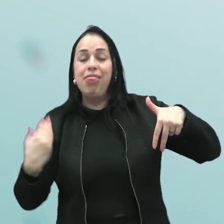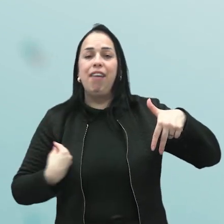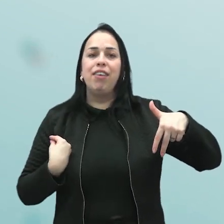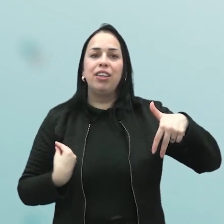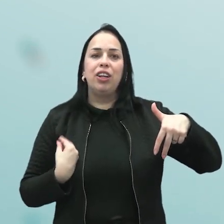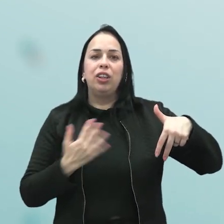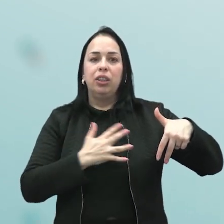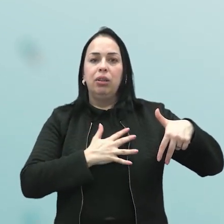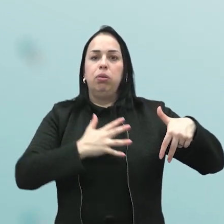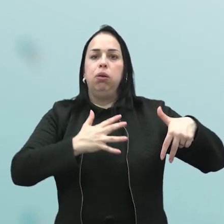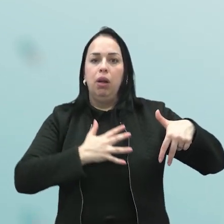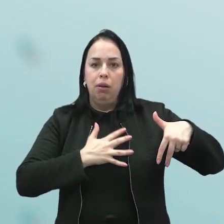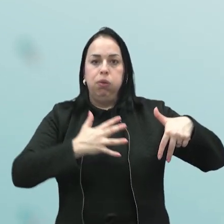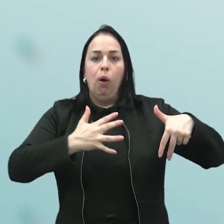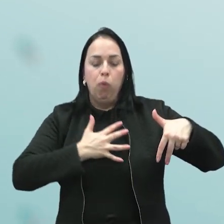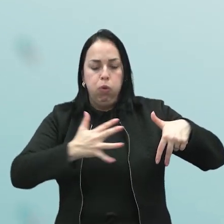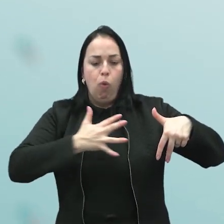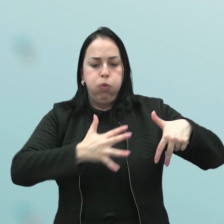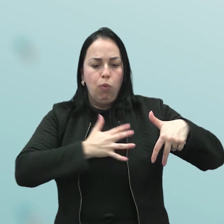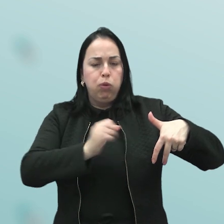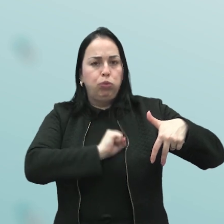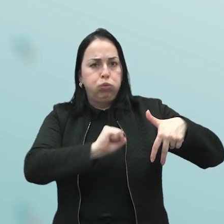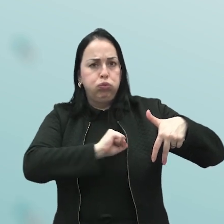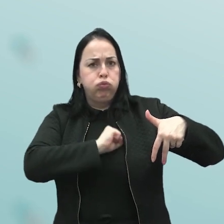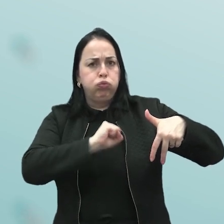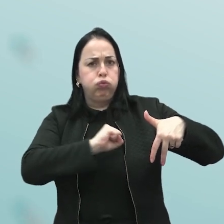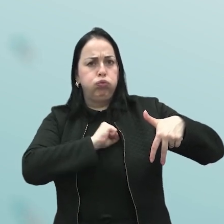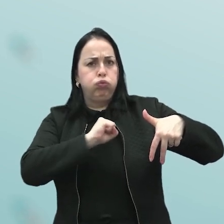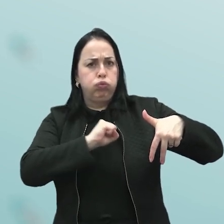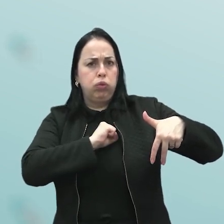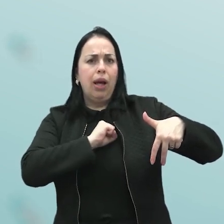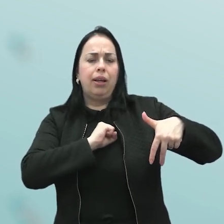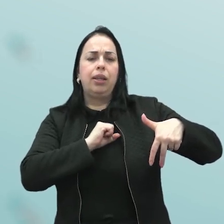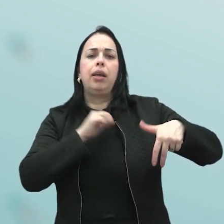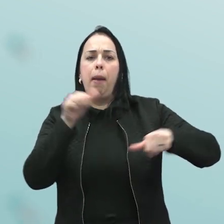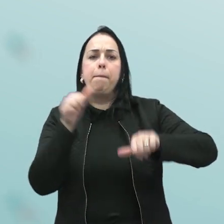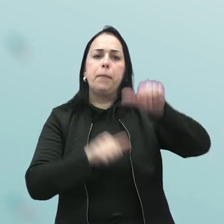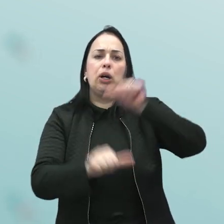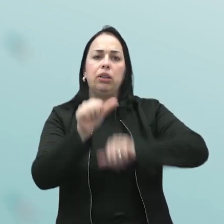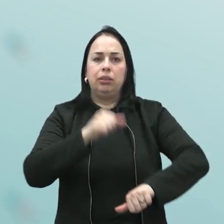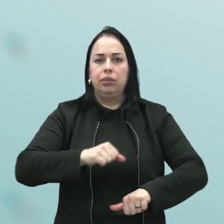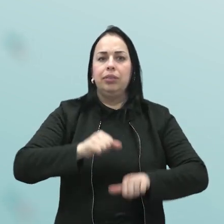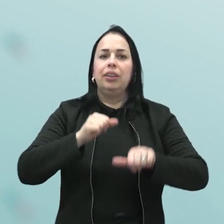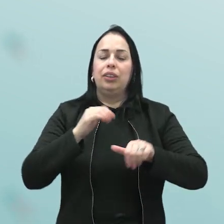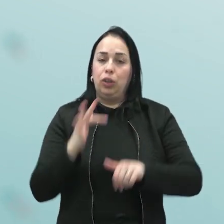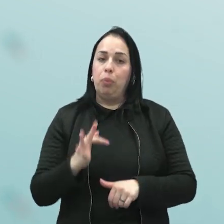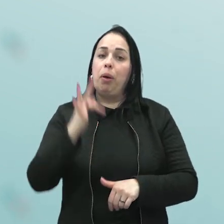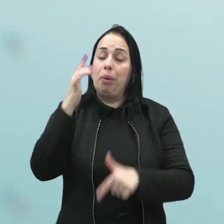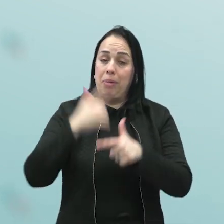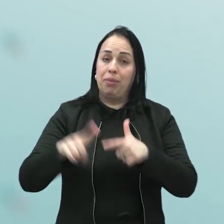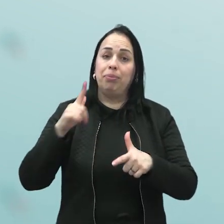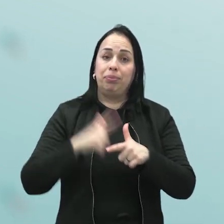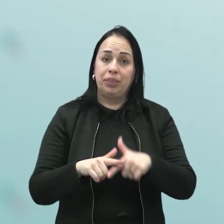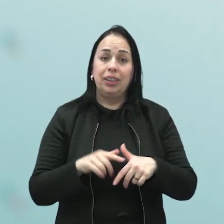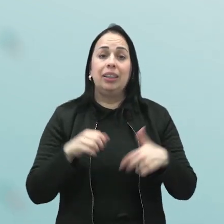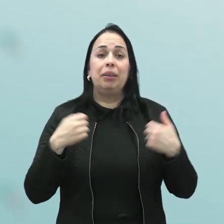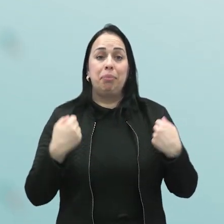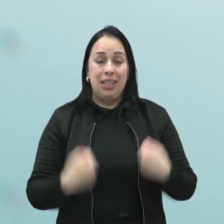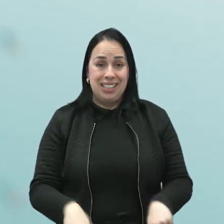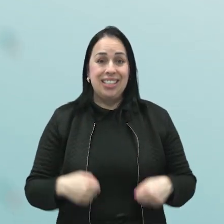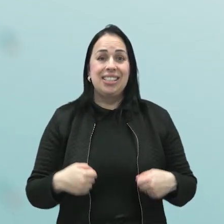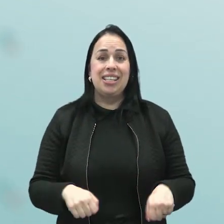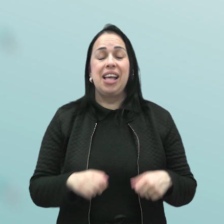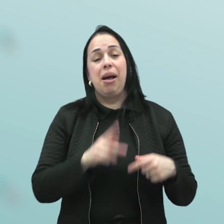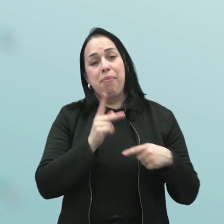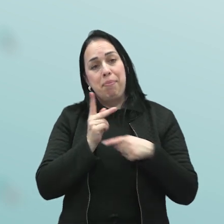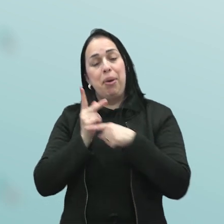e o coração passa a trabalhar em dobro a atividade cardíaca, levando essas alterações cardiovasculares no futuro. Então, se faz